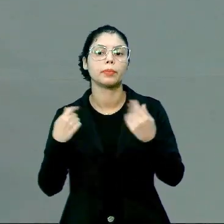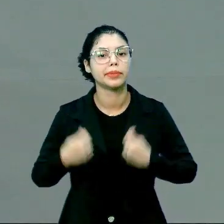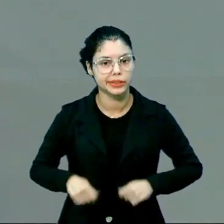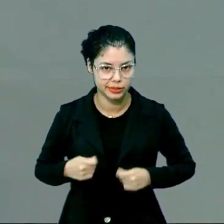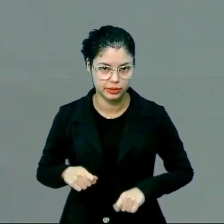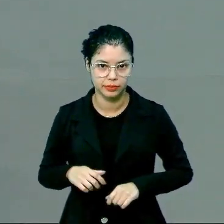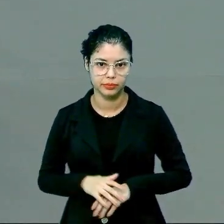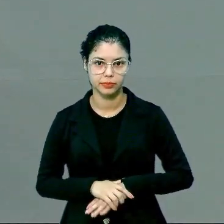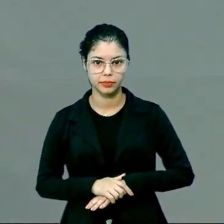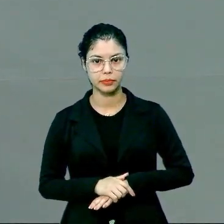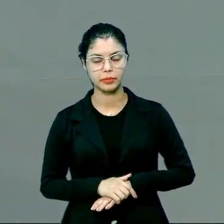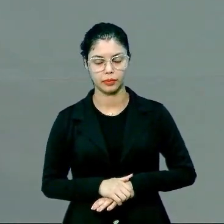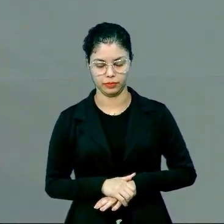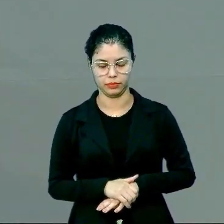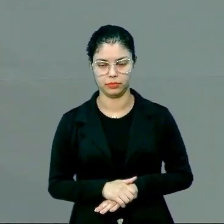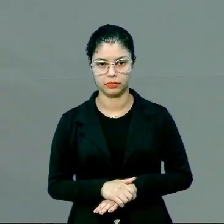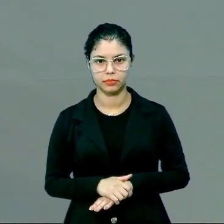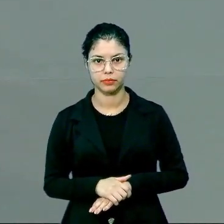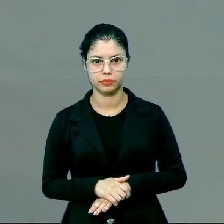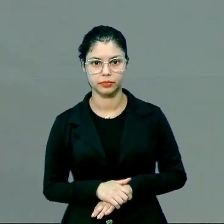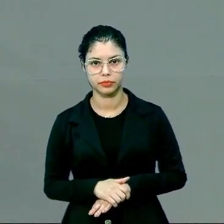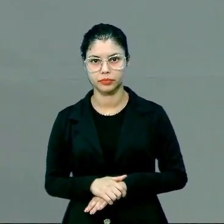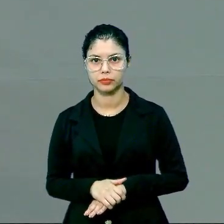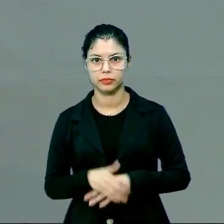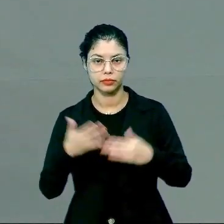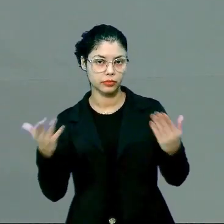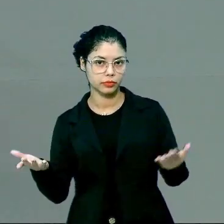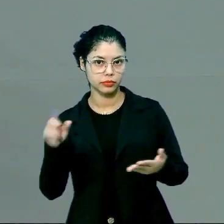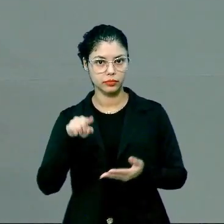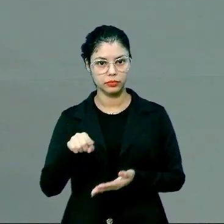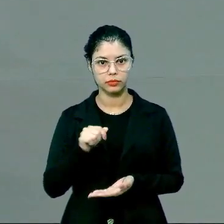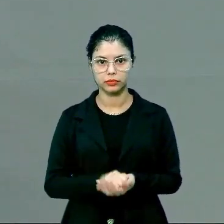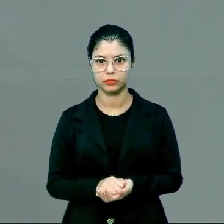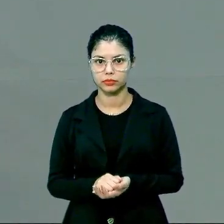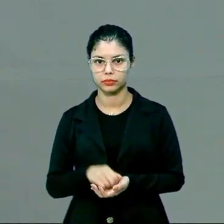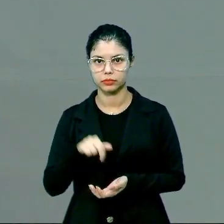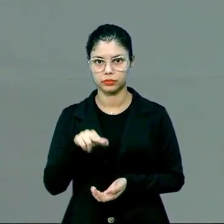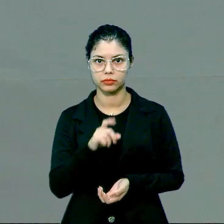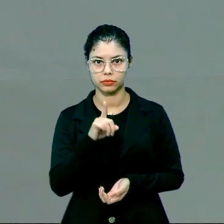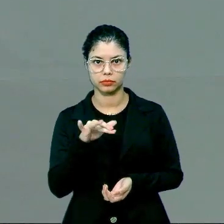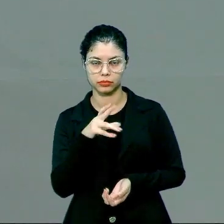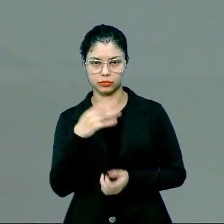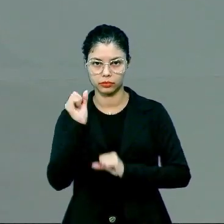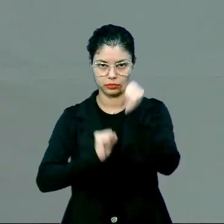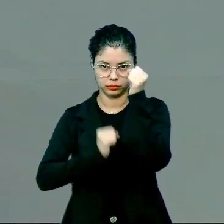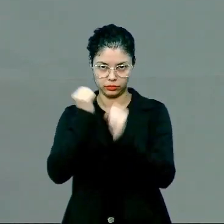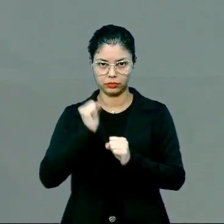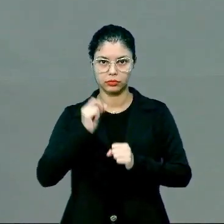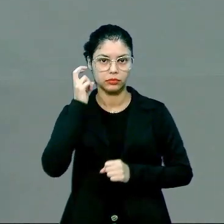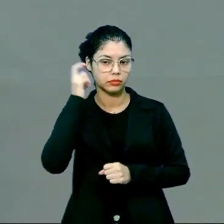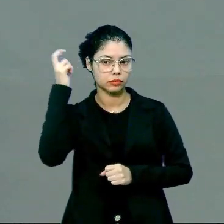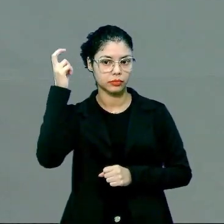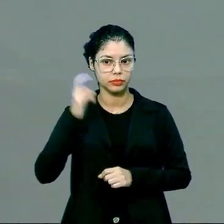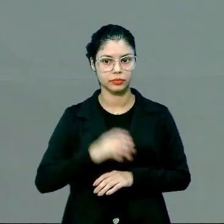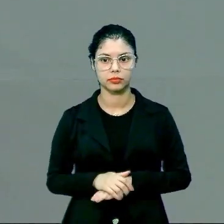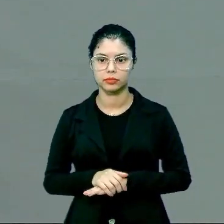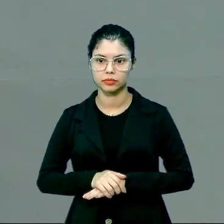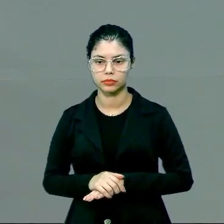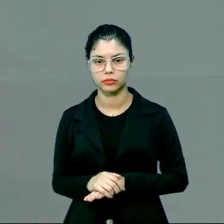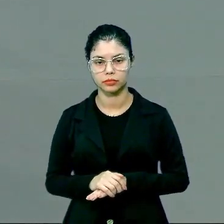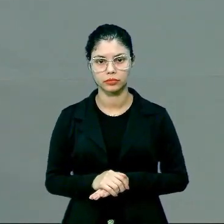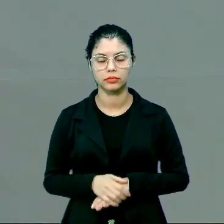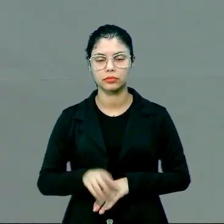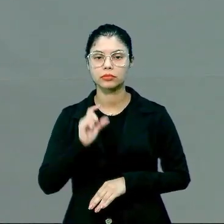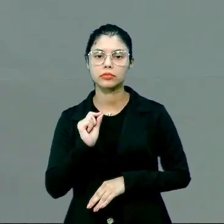para aquilo que a gente realmente precisa. Então esse é o negócio aí da indústria cultural. Então, de repente,